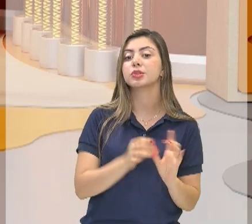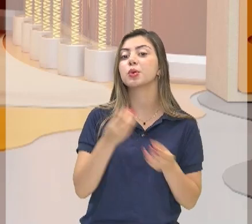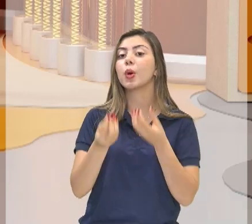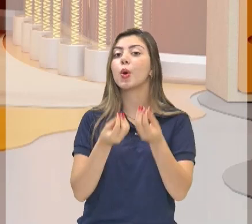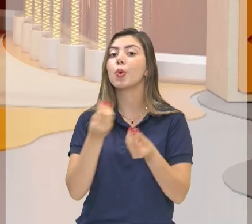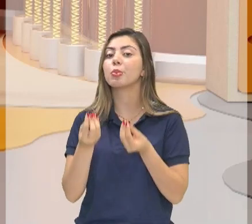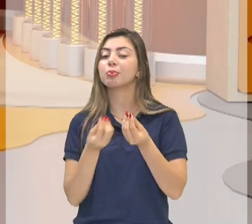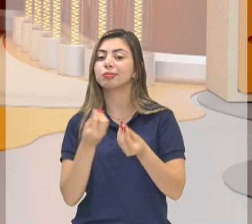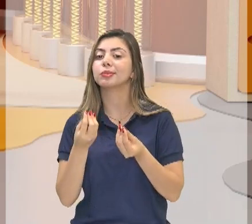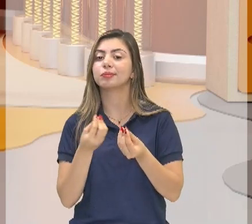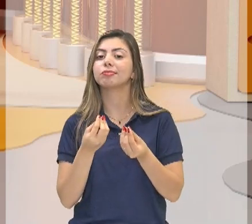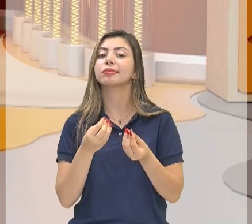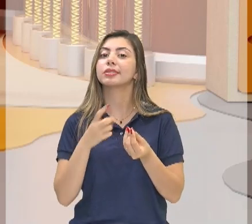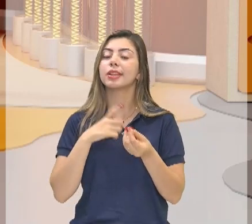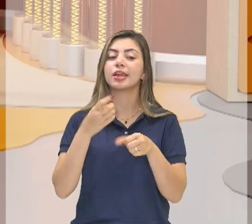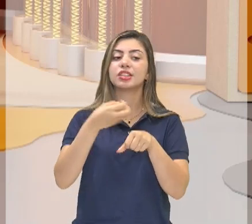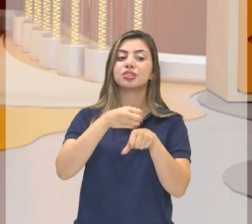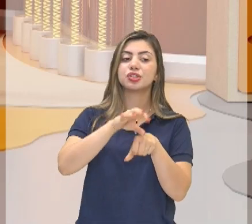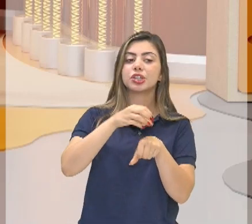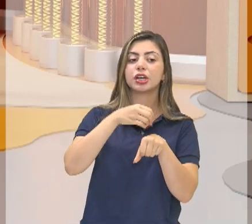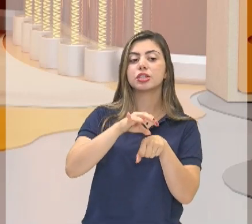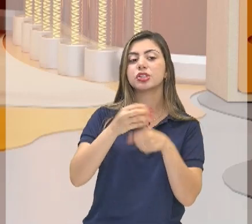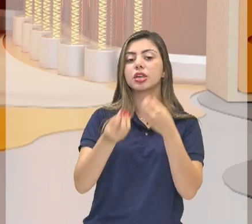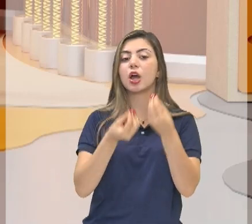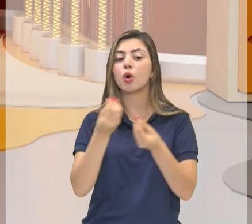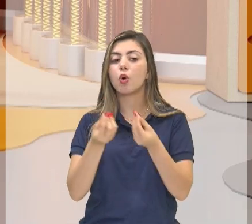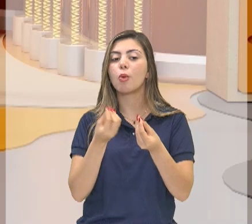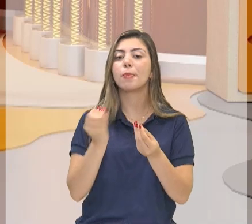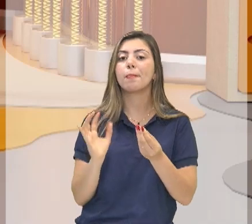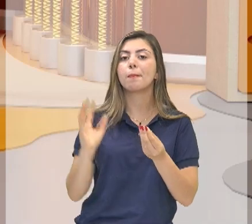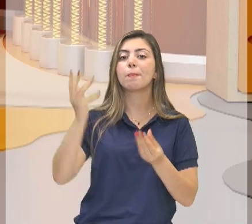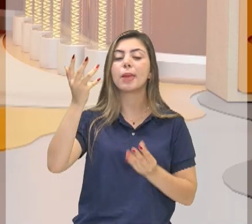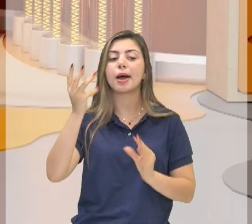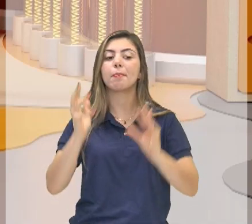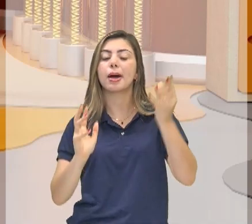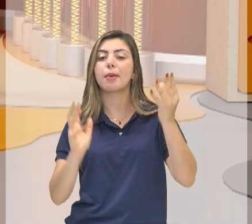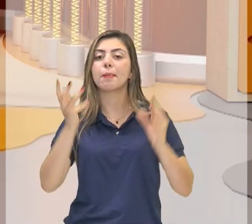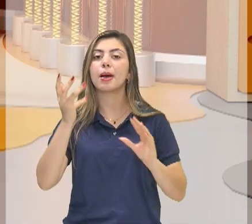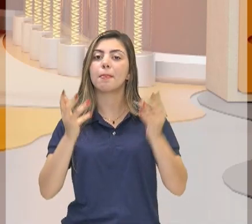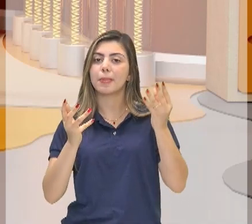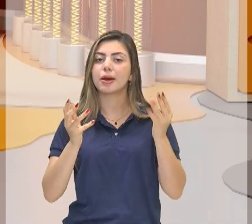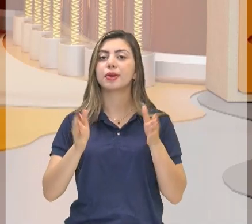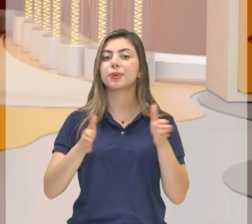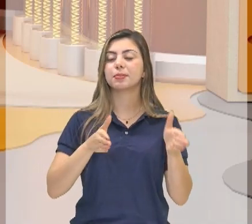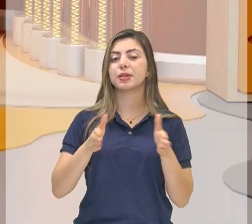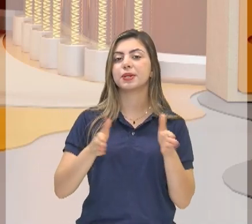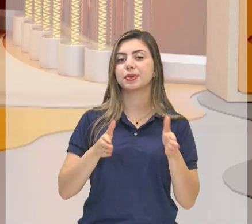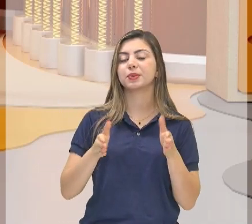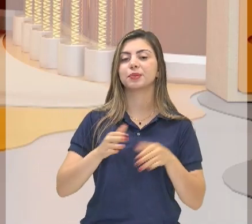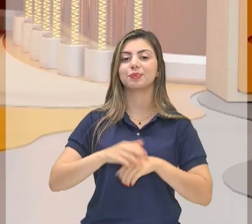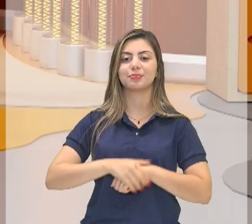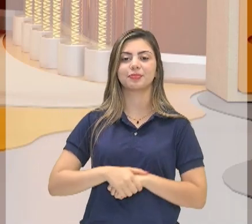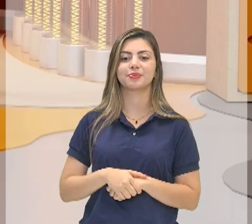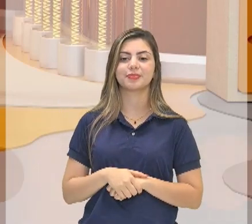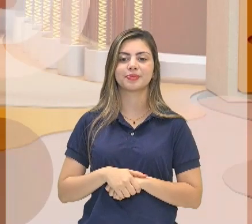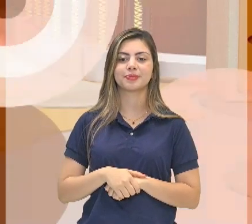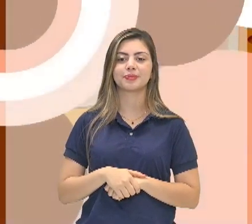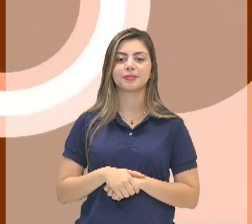né, dicas e vestígios daquele momento vivido. Tudo bem?